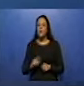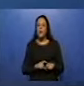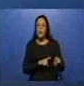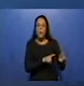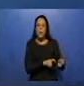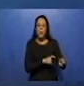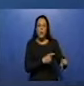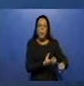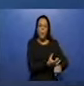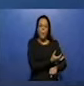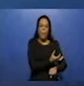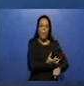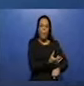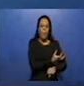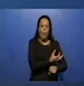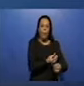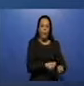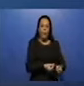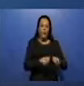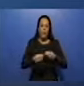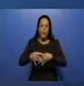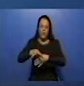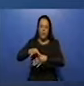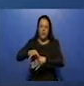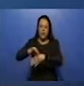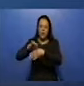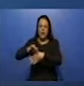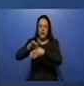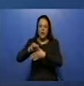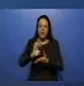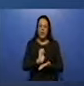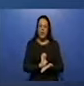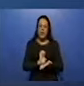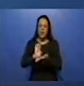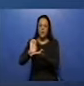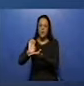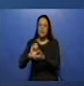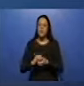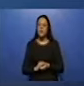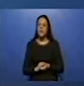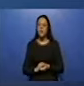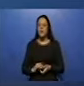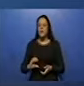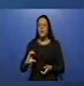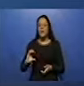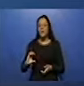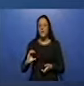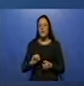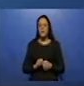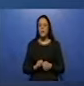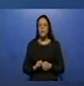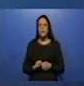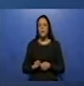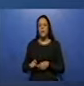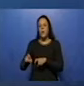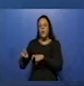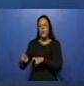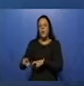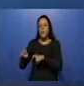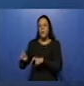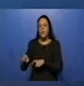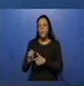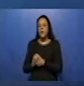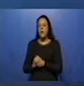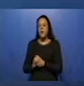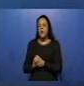cerrado fornece carne para a exportação. Alternativa C. D. Pecuária ocupa